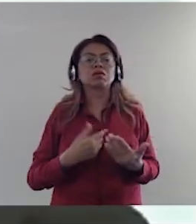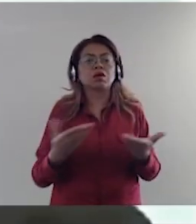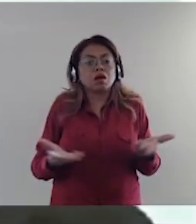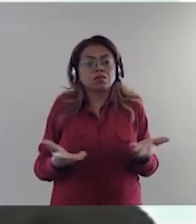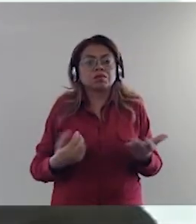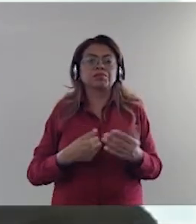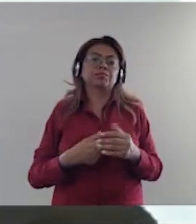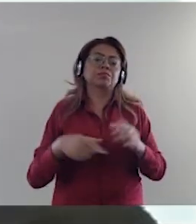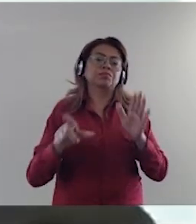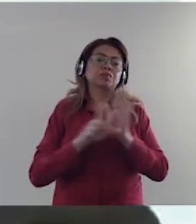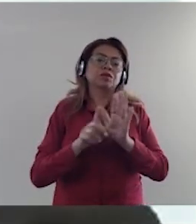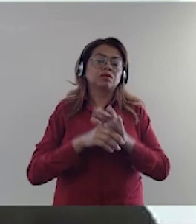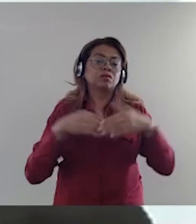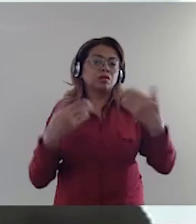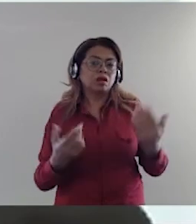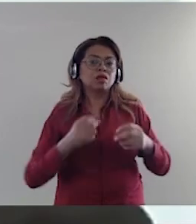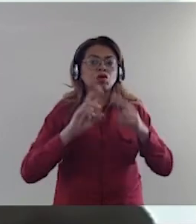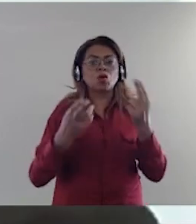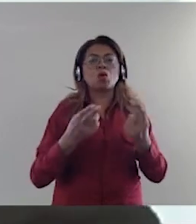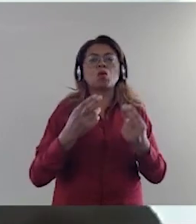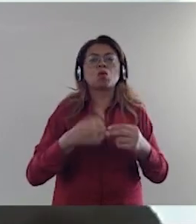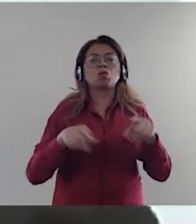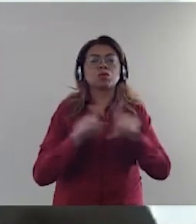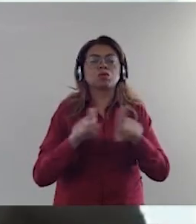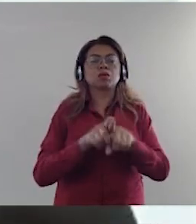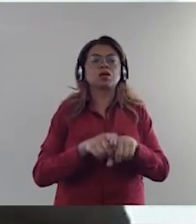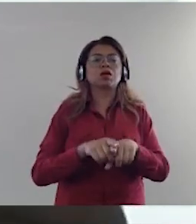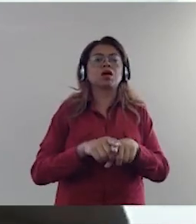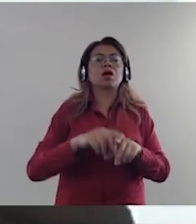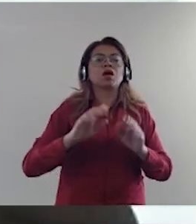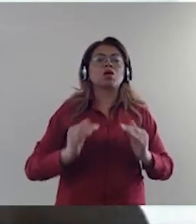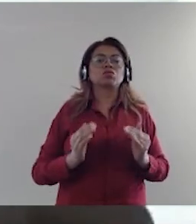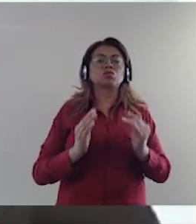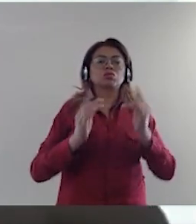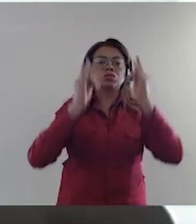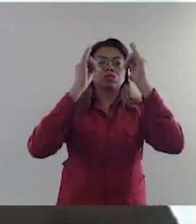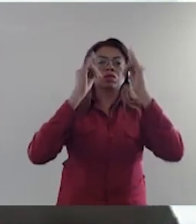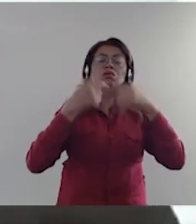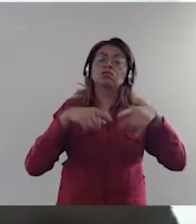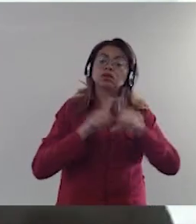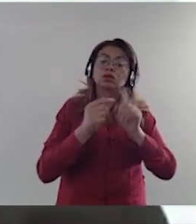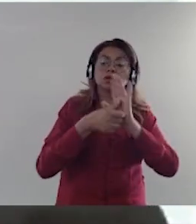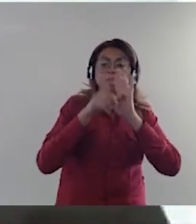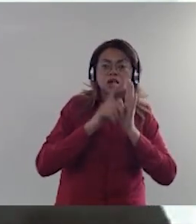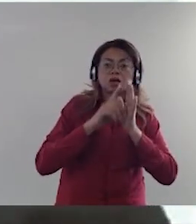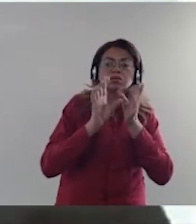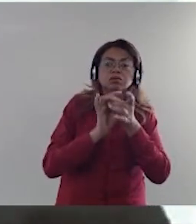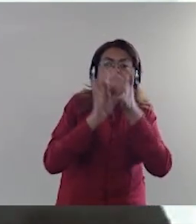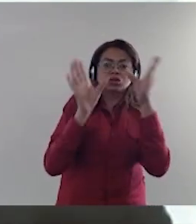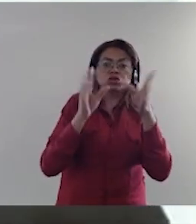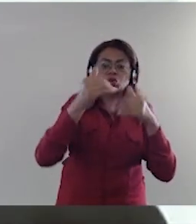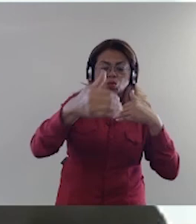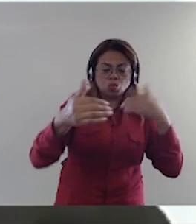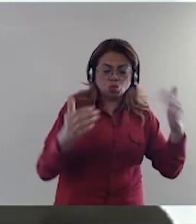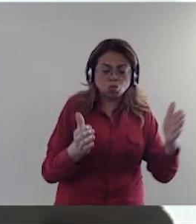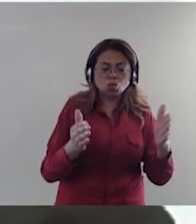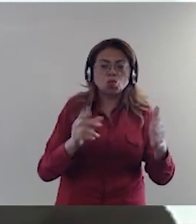relação à empresa de hotelaria, que disponibiliza um quarto de dimensão